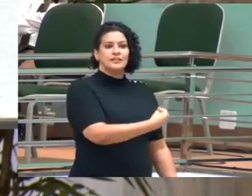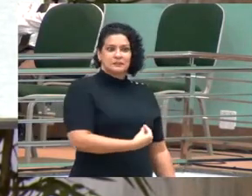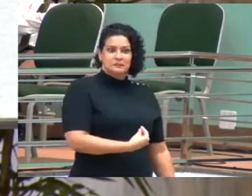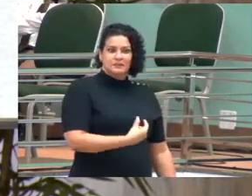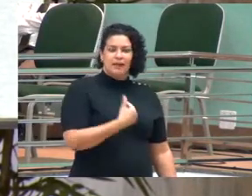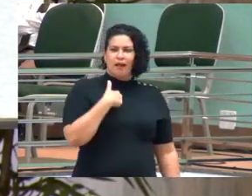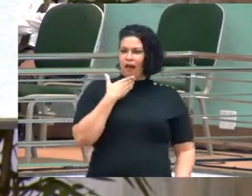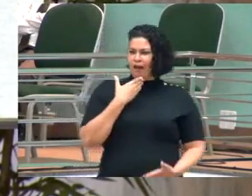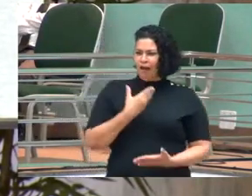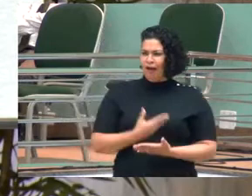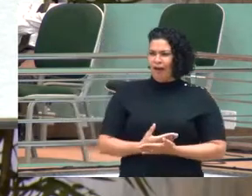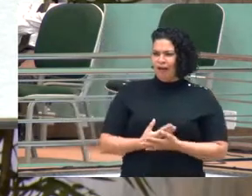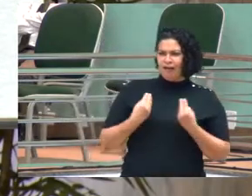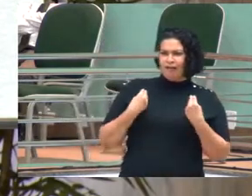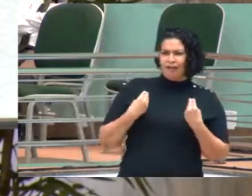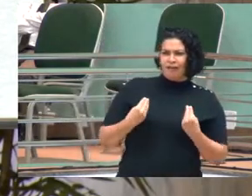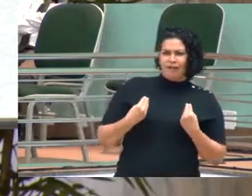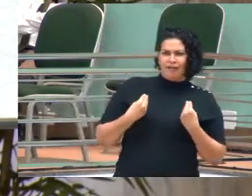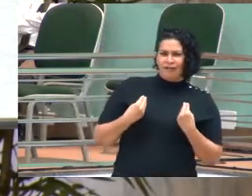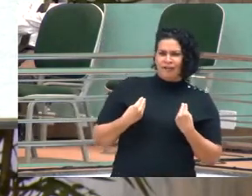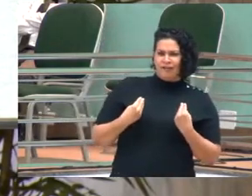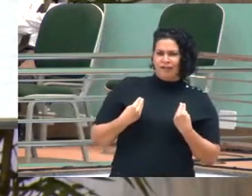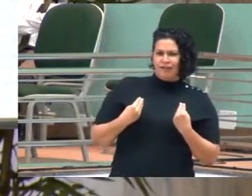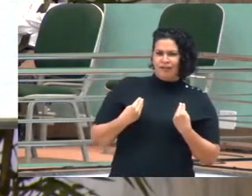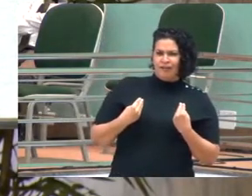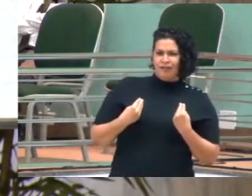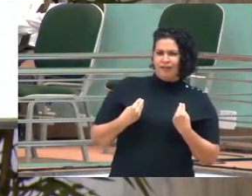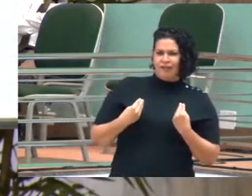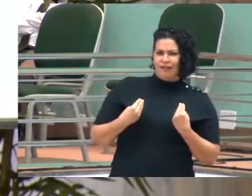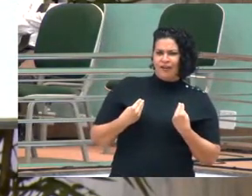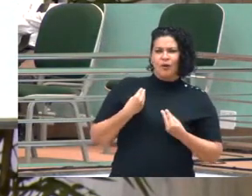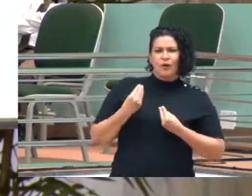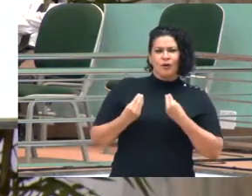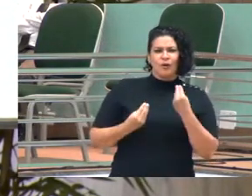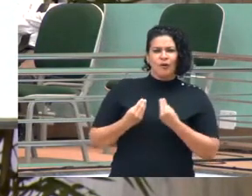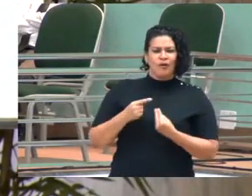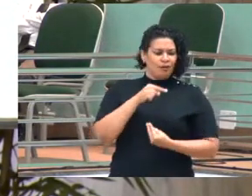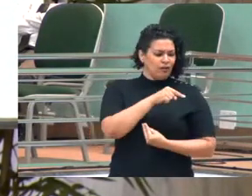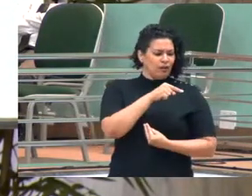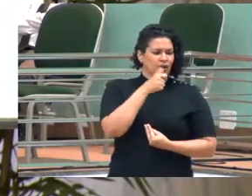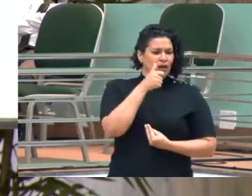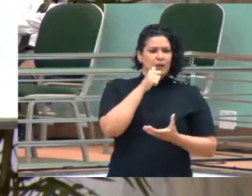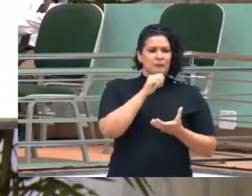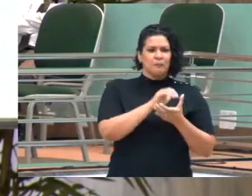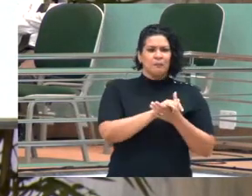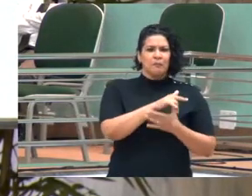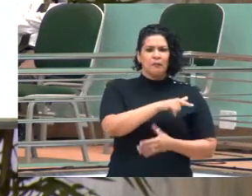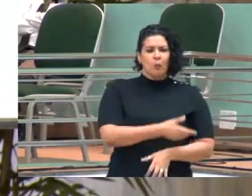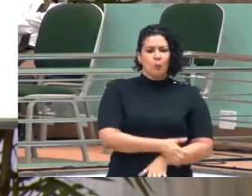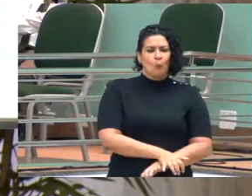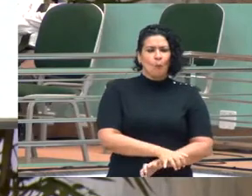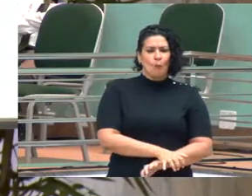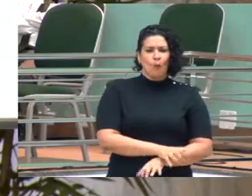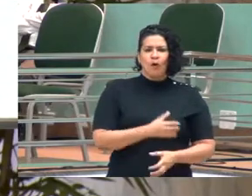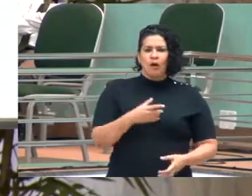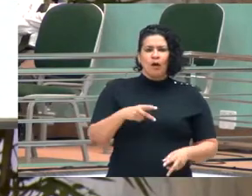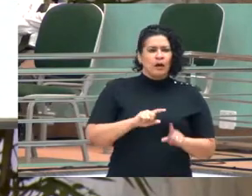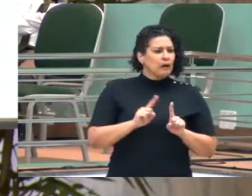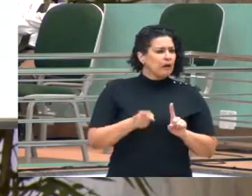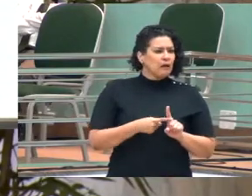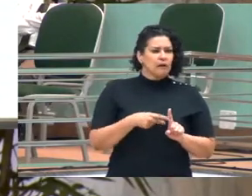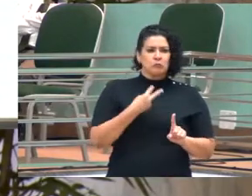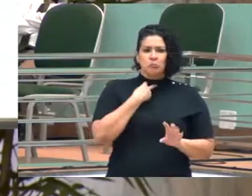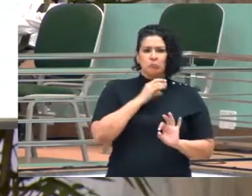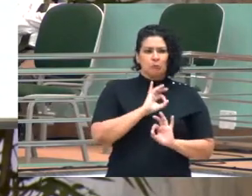Ele não acreditou, ele de certa maneira duvidou do anjo. Por causa disso, até o dia que eu